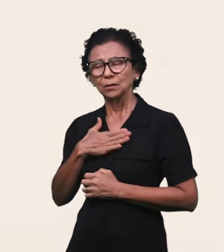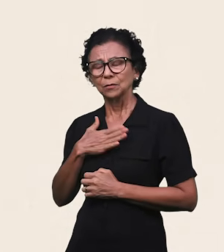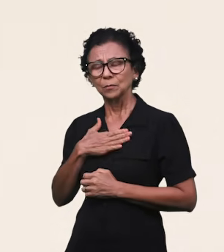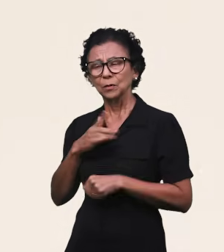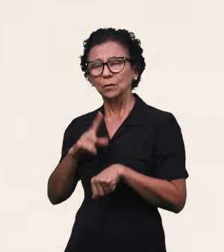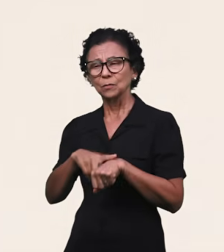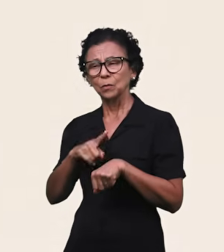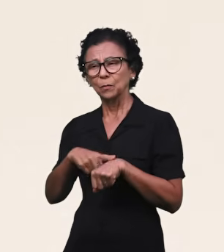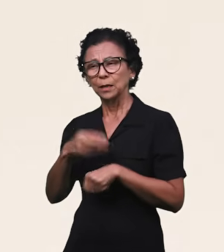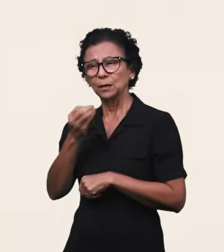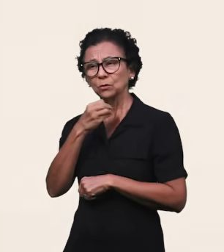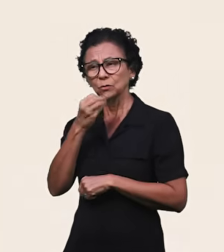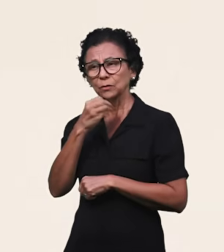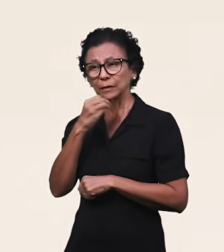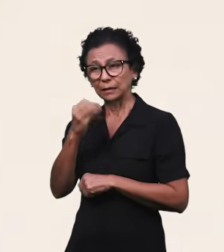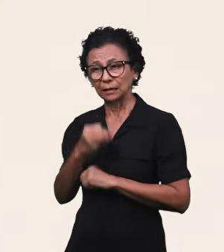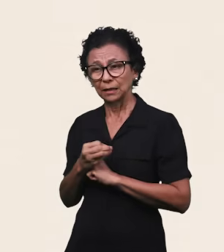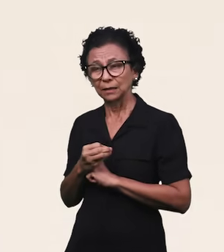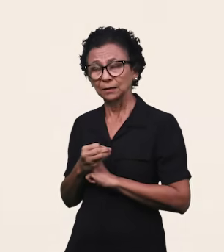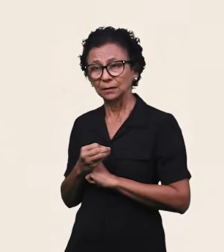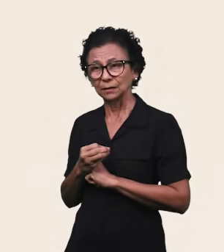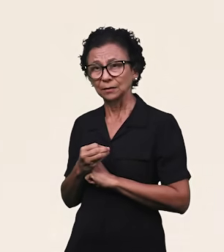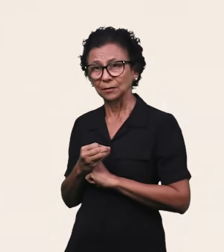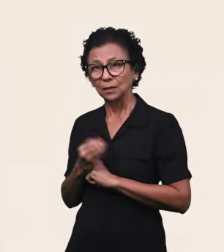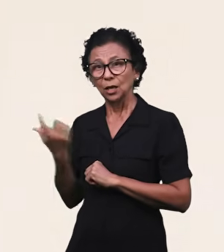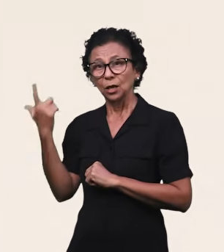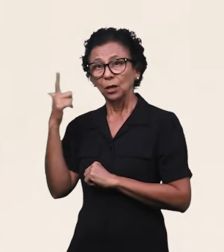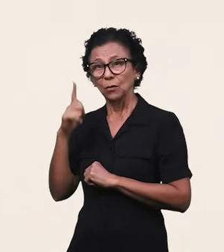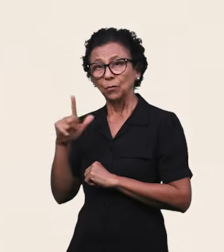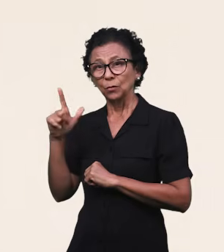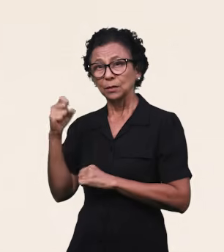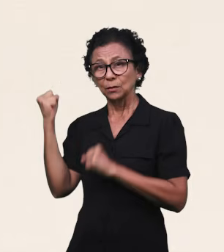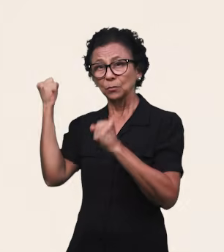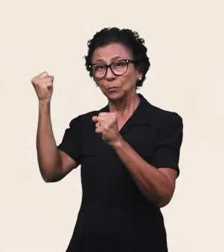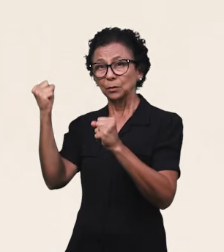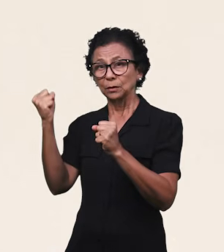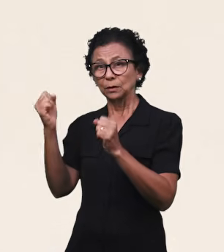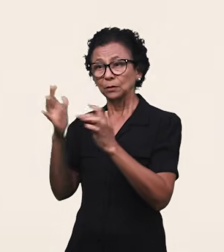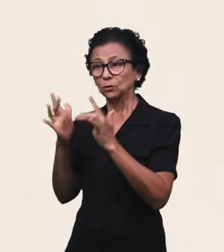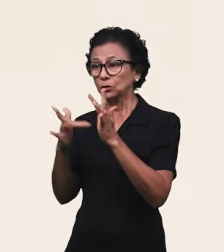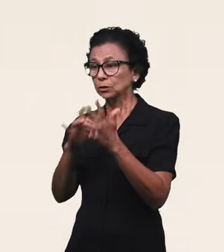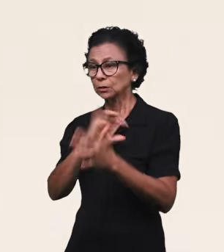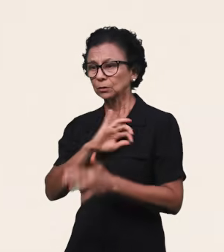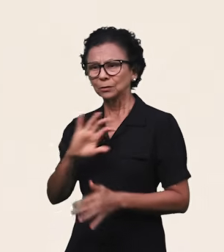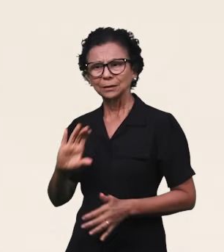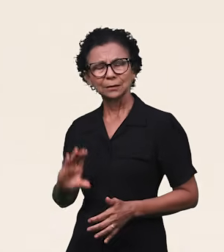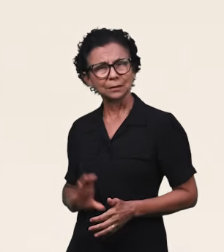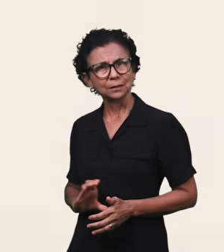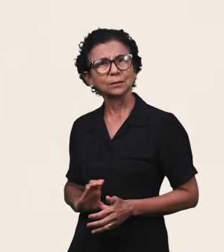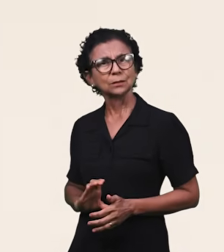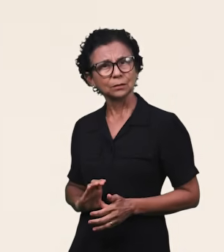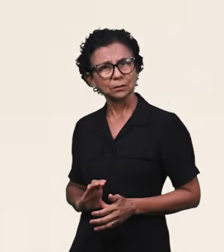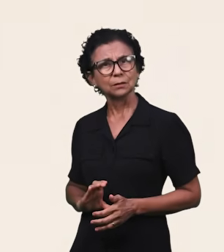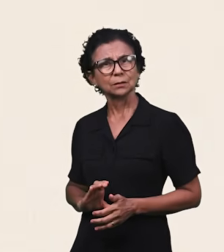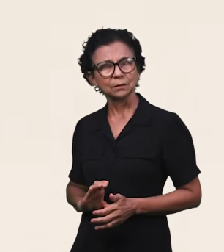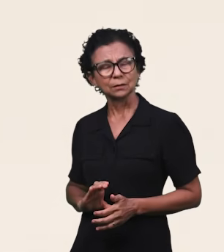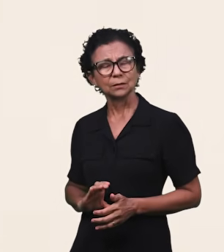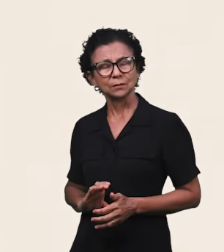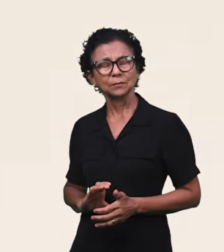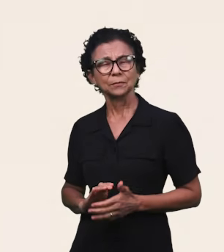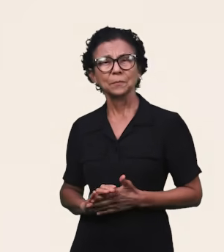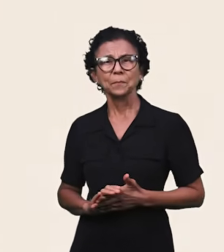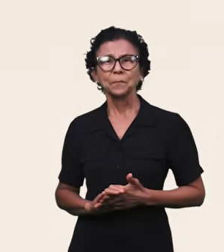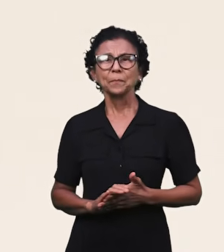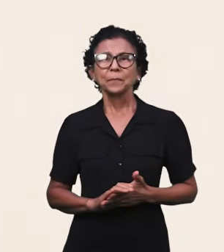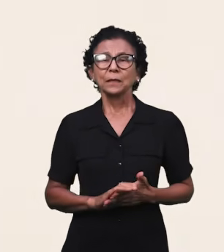mim habite o poder de Cristo. Pelo que sinto prazer nas fraquezas, sinto prazer nas fraquezas, nas